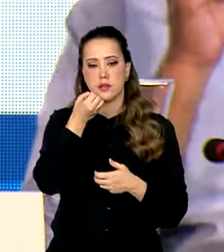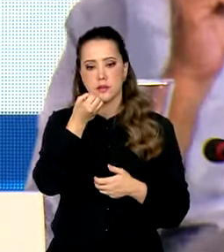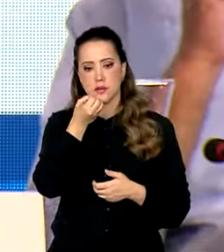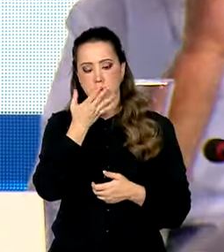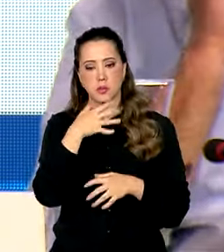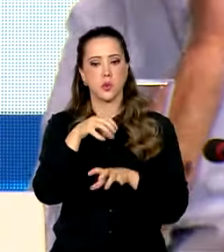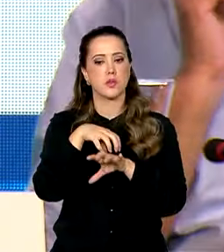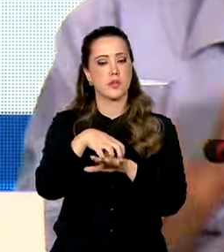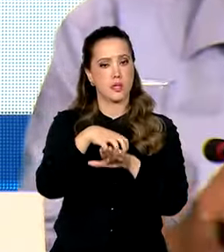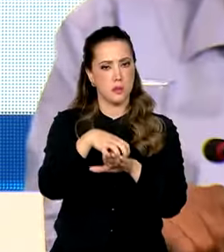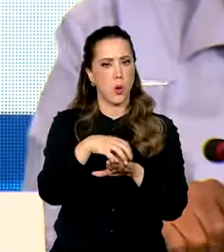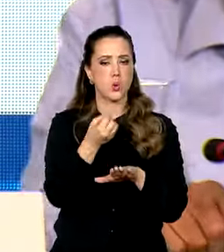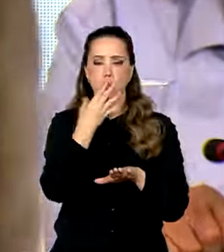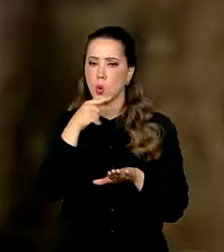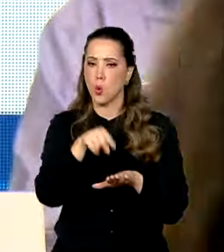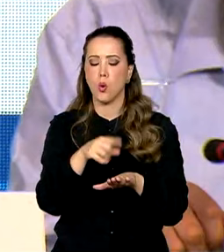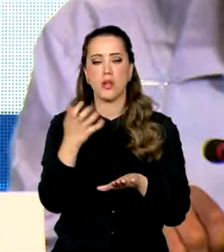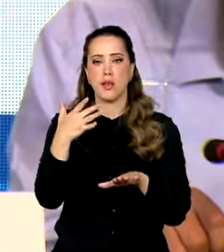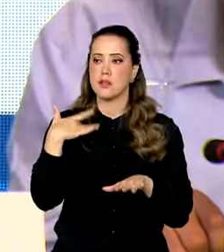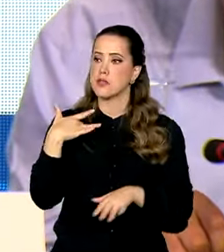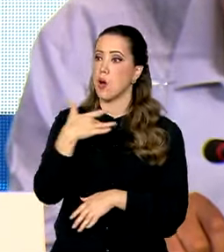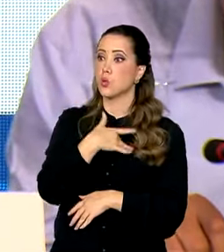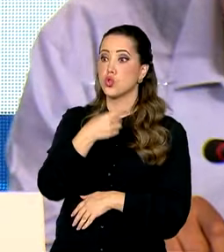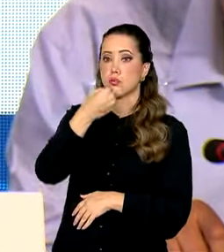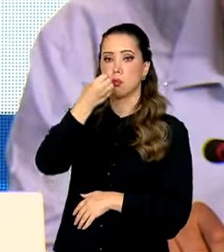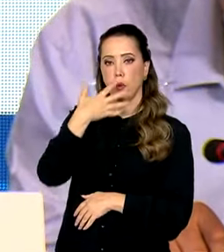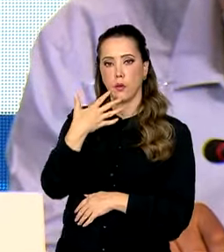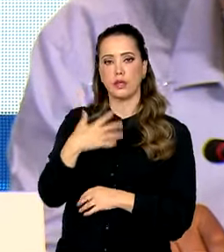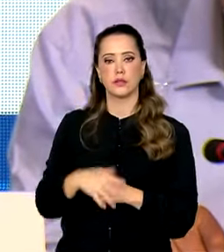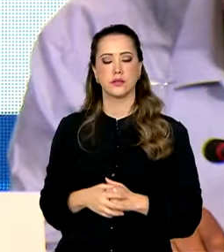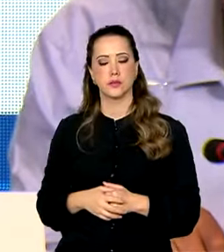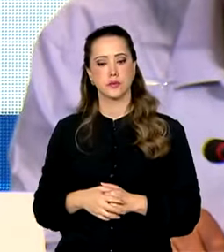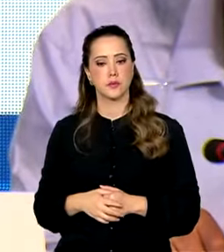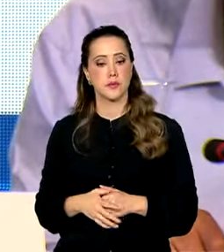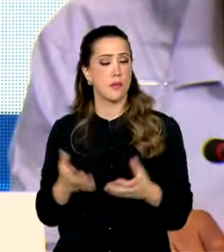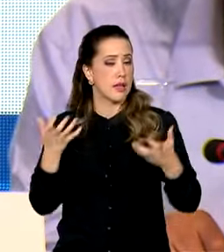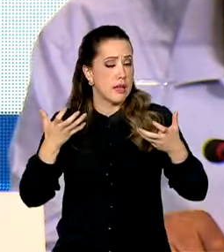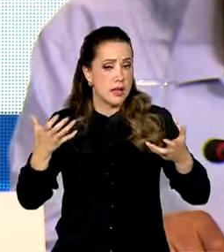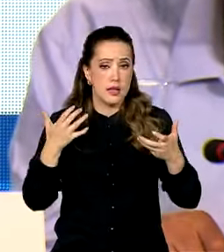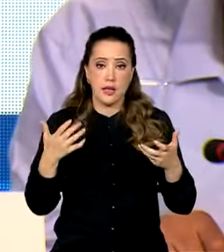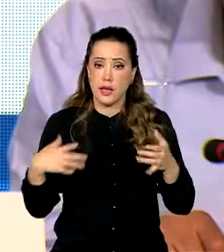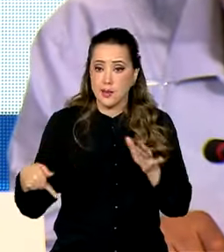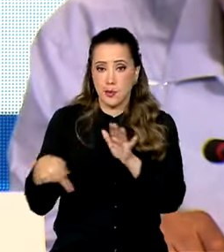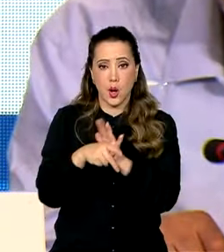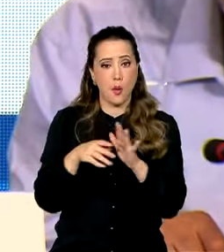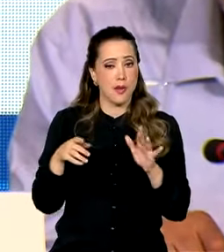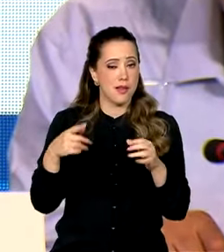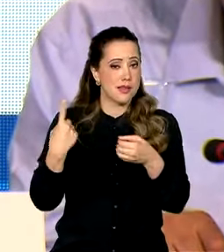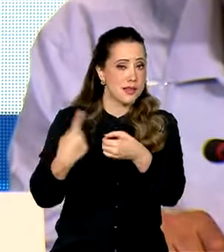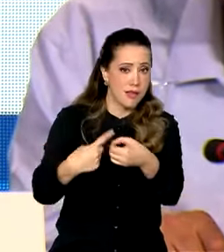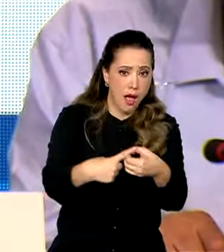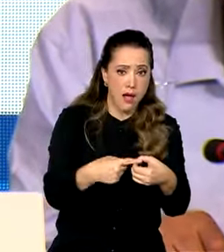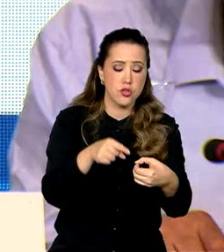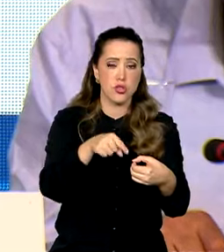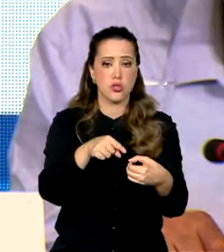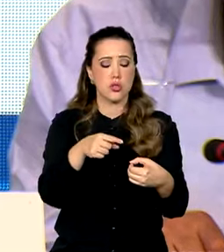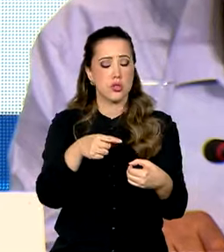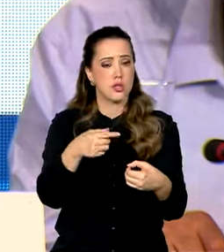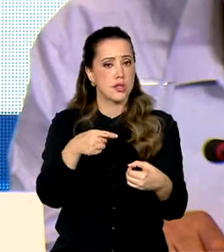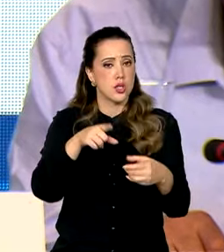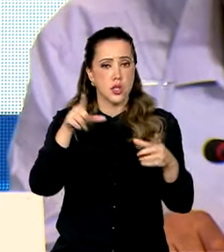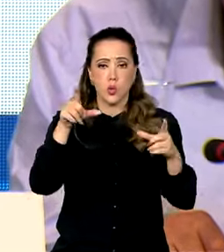o transporte público de qualidade, querem ter saúde de qualidade, querem ter as suas cidades com a